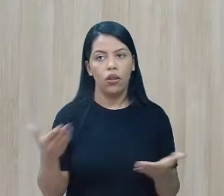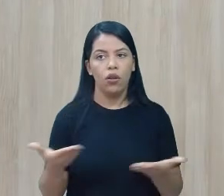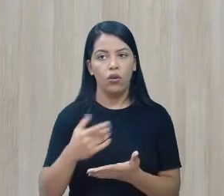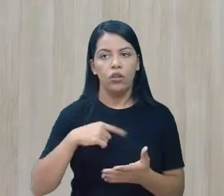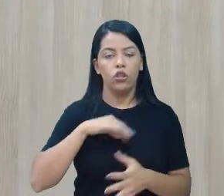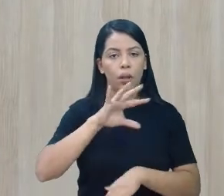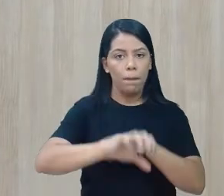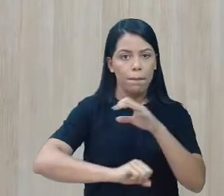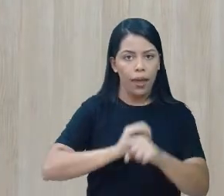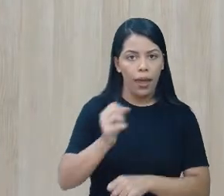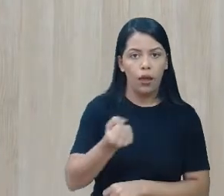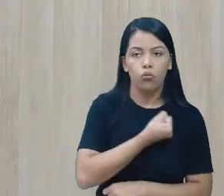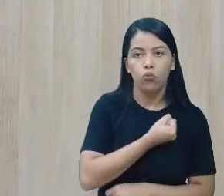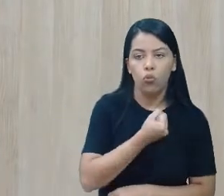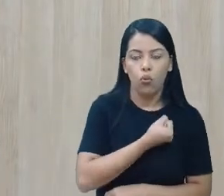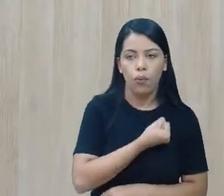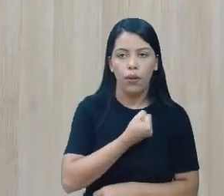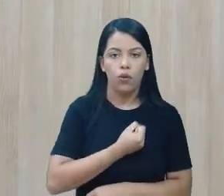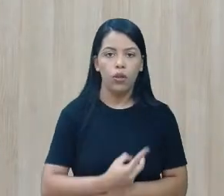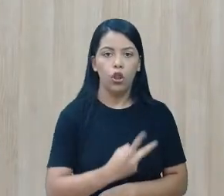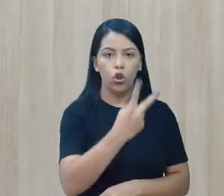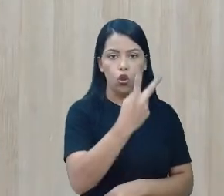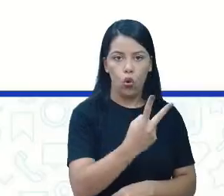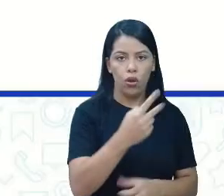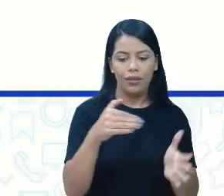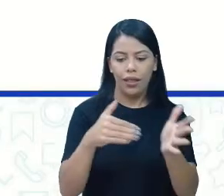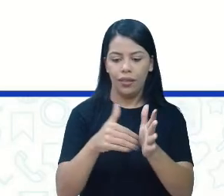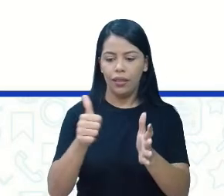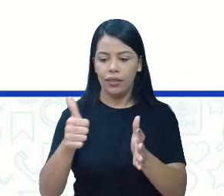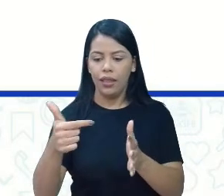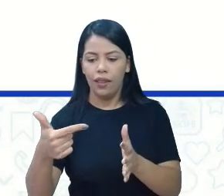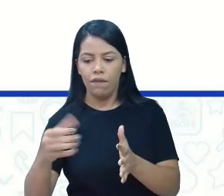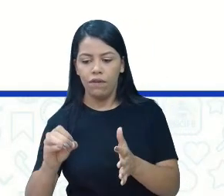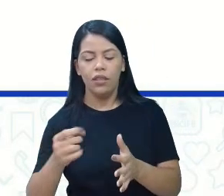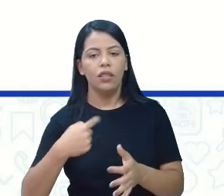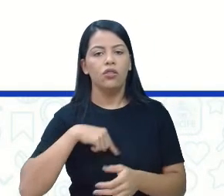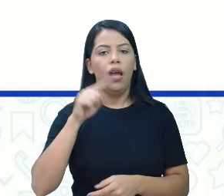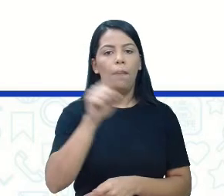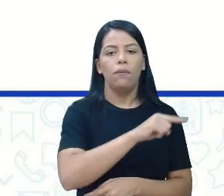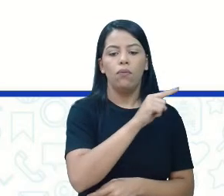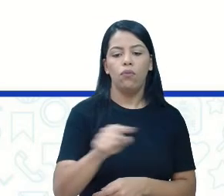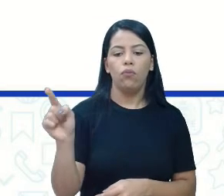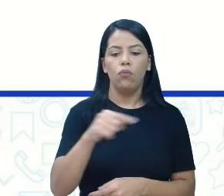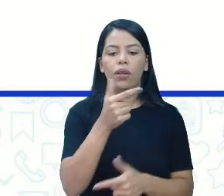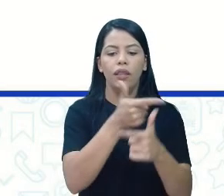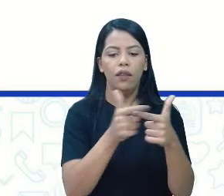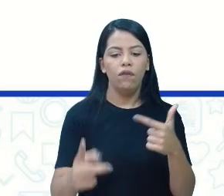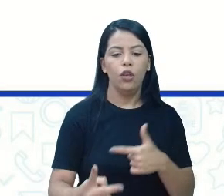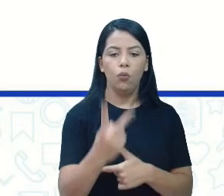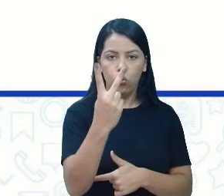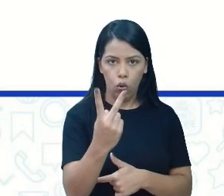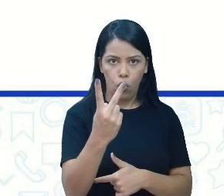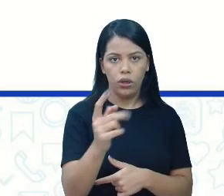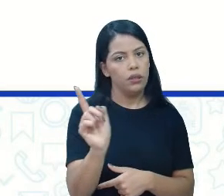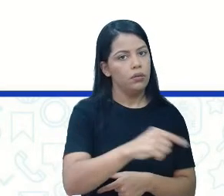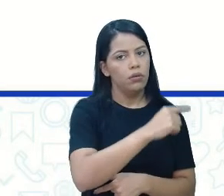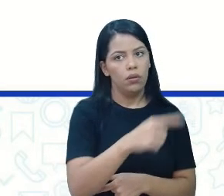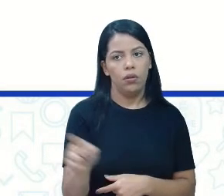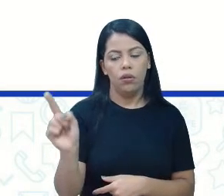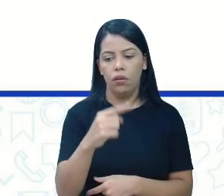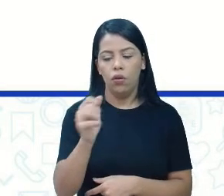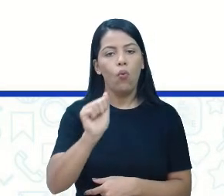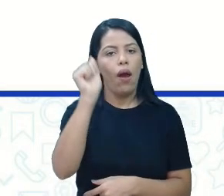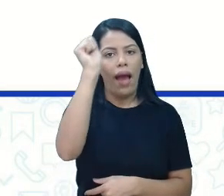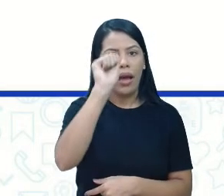números listados de 2 até o 120 e sai eliminando os múltiplos de 2. Ele está marcando com X azul os múltiplos de